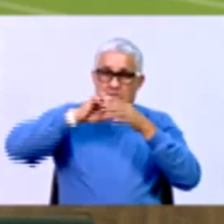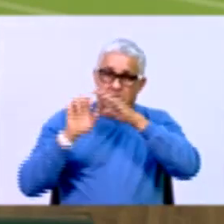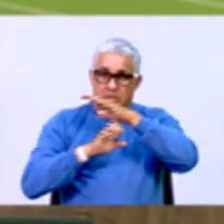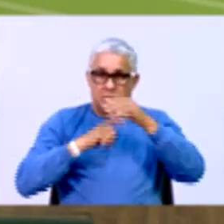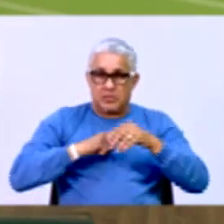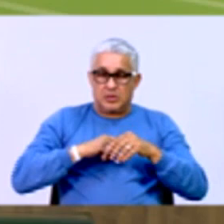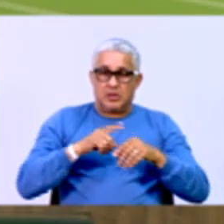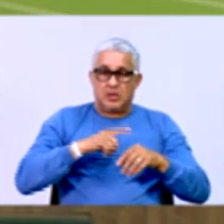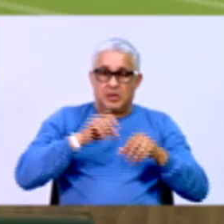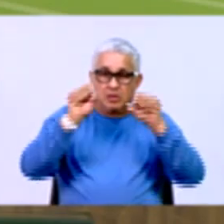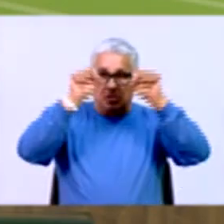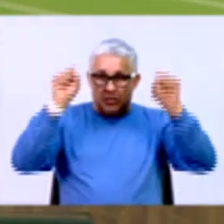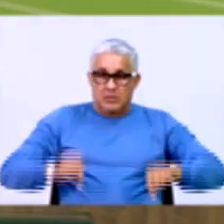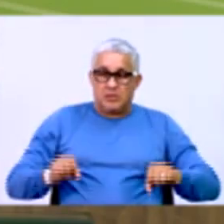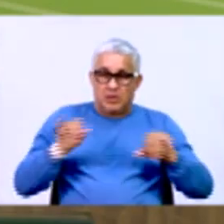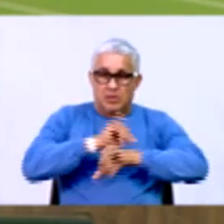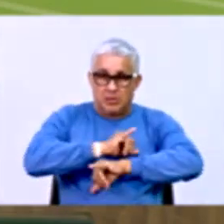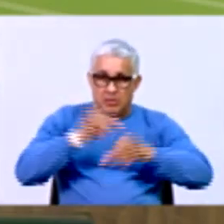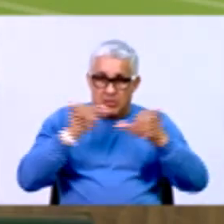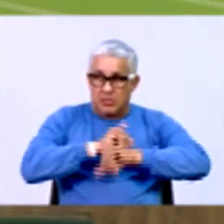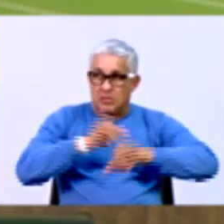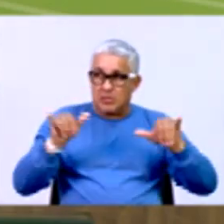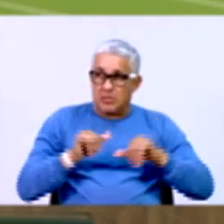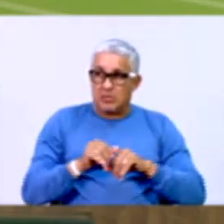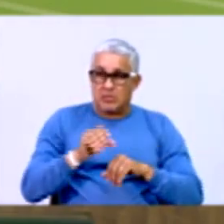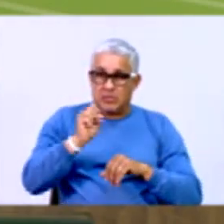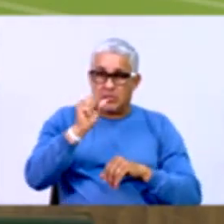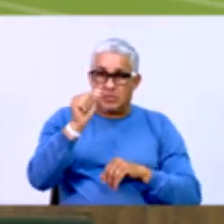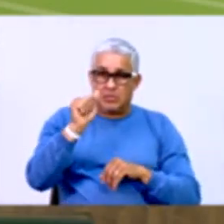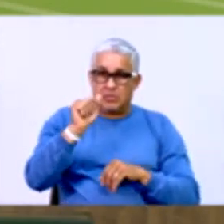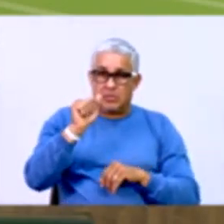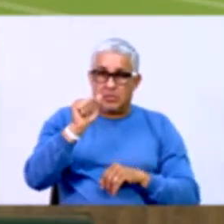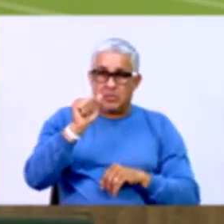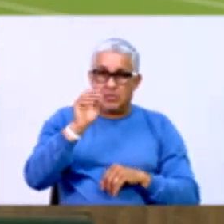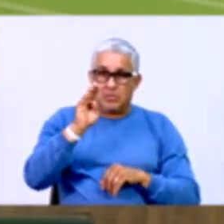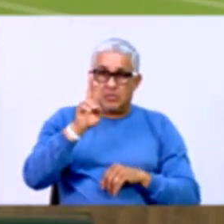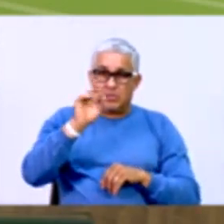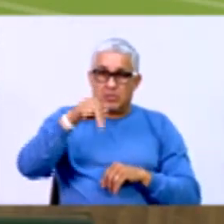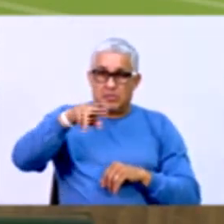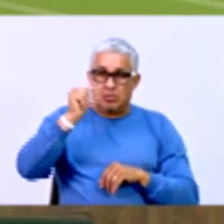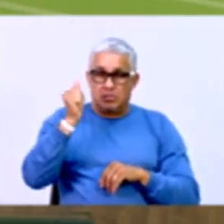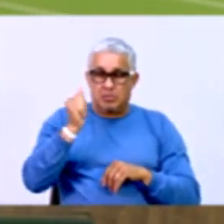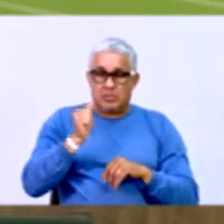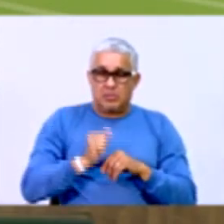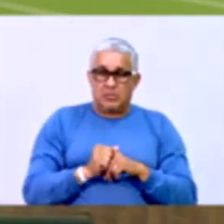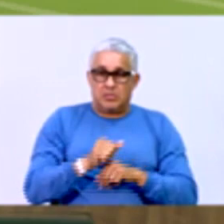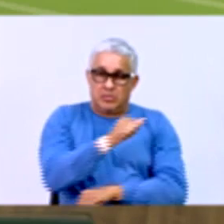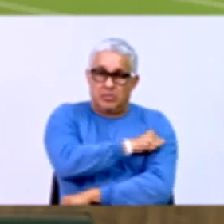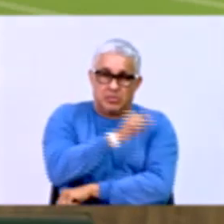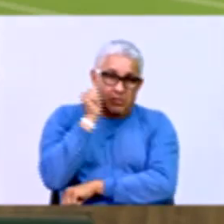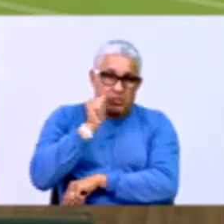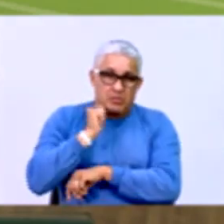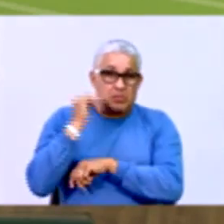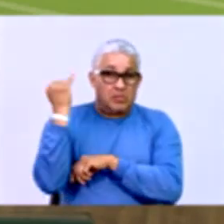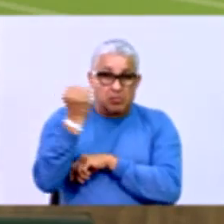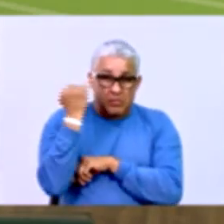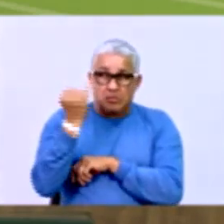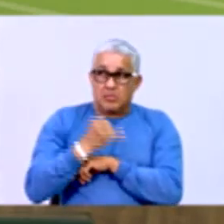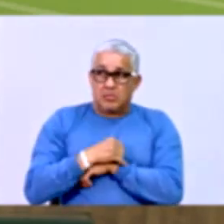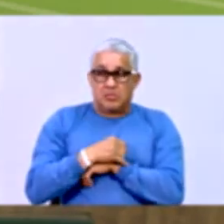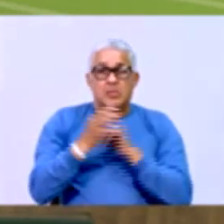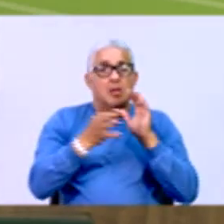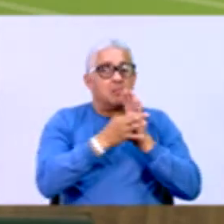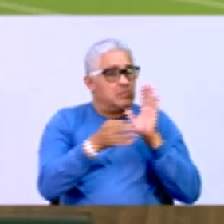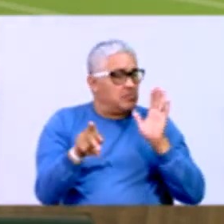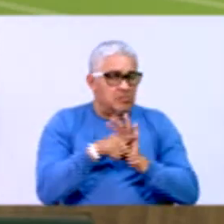possui sistema informacional. Sabrina de Ouro Preto. Muito bom, perfeito, Sabrina. Né? Perfeito. O importante é você responder com suas palavras